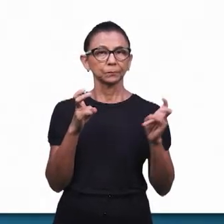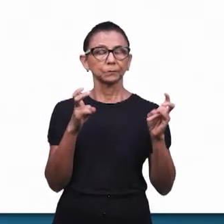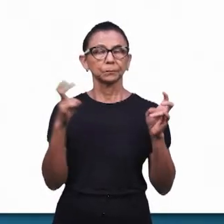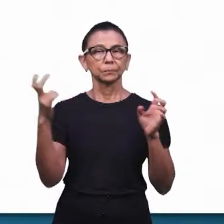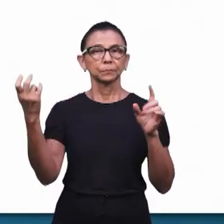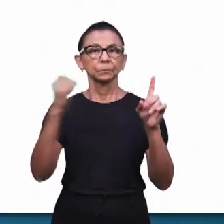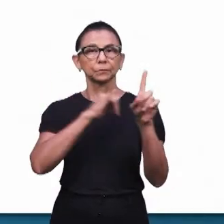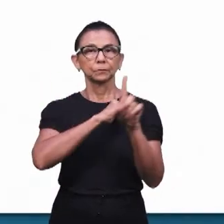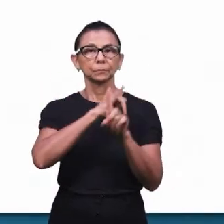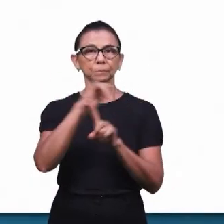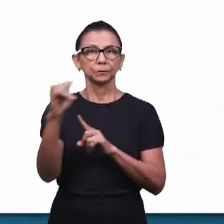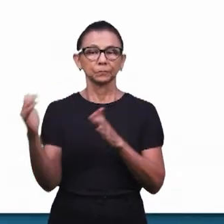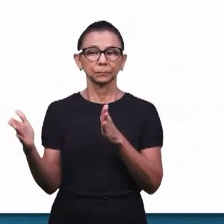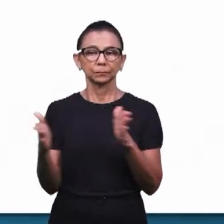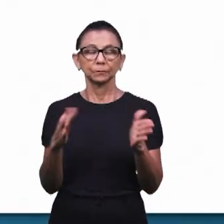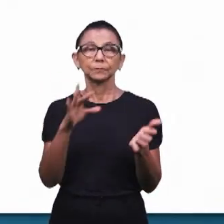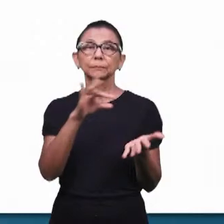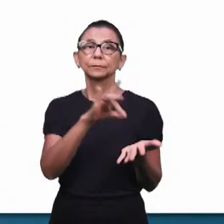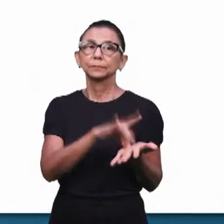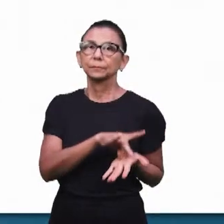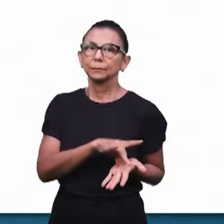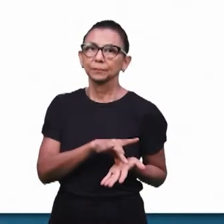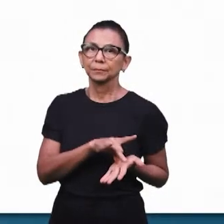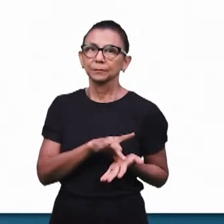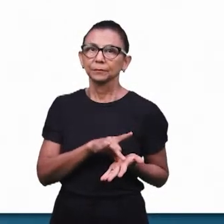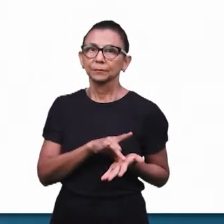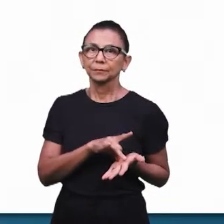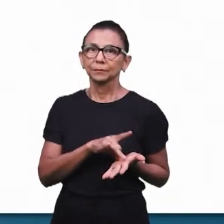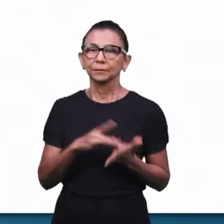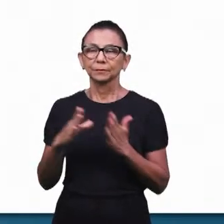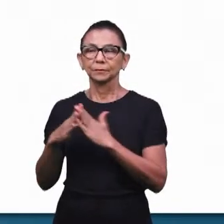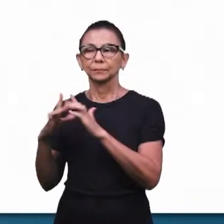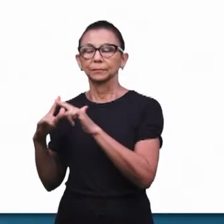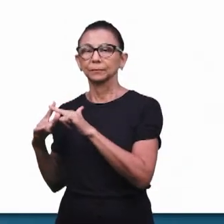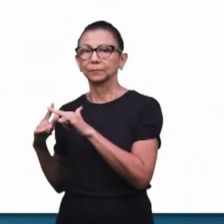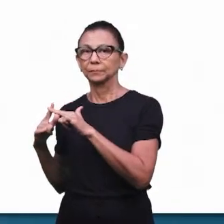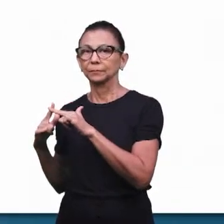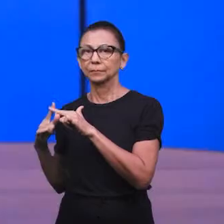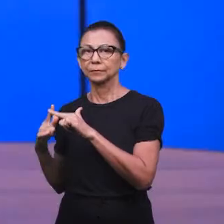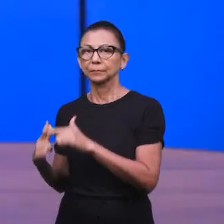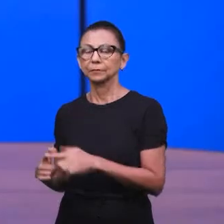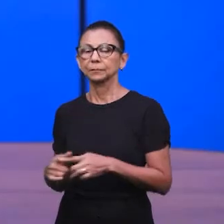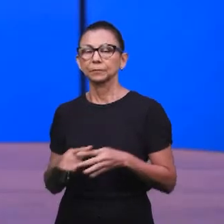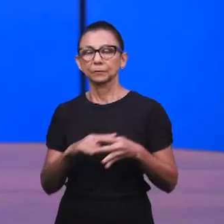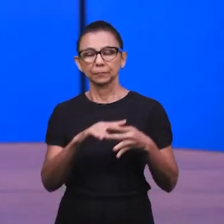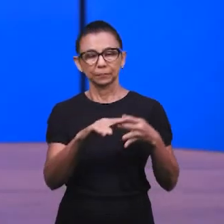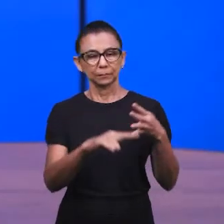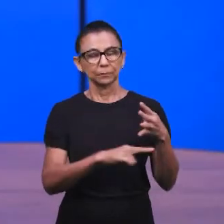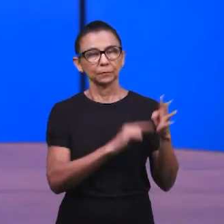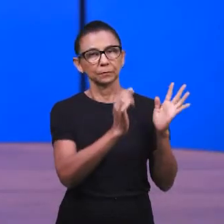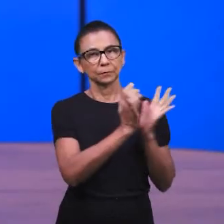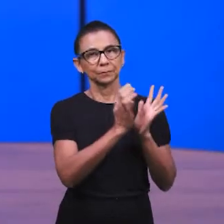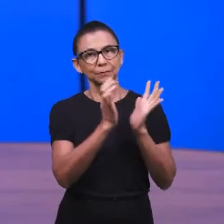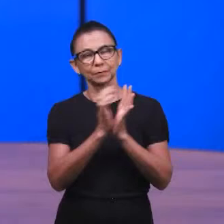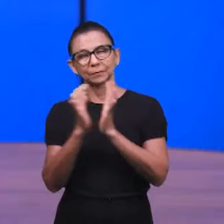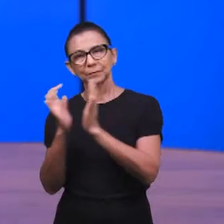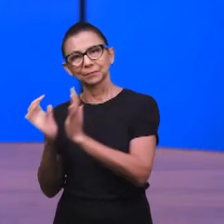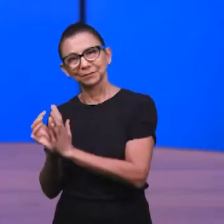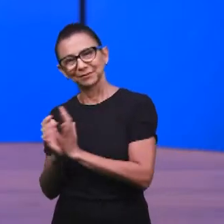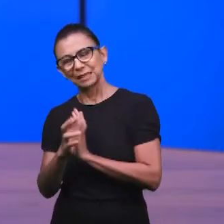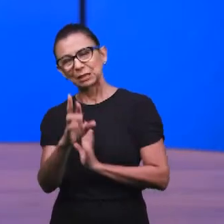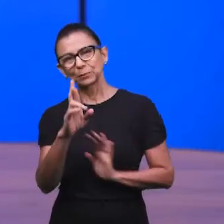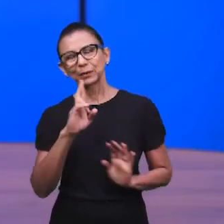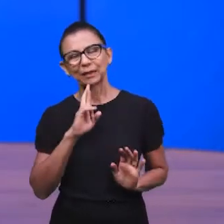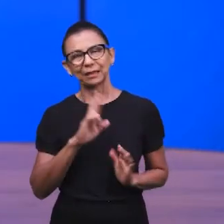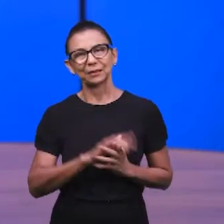momento profético que a igreja vive hoje. Então, agora vamos ter essa identificação de 4 formas. Vamos ter 4